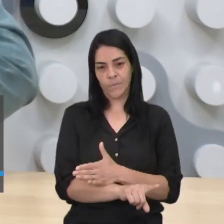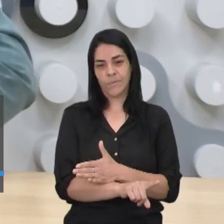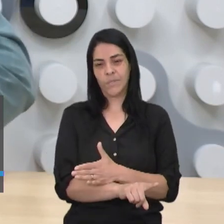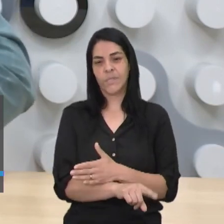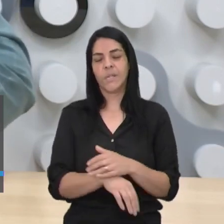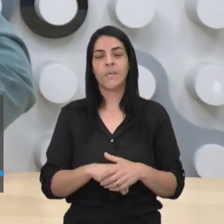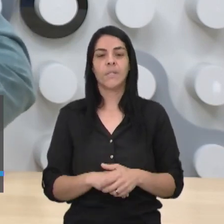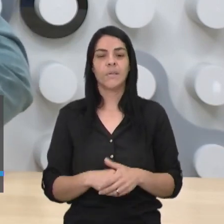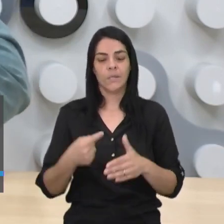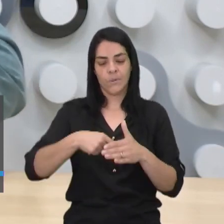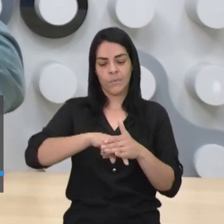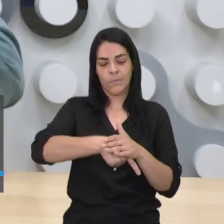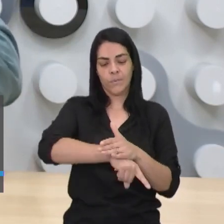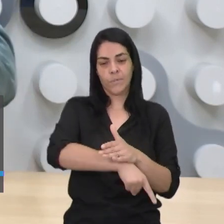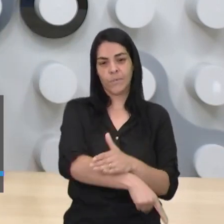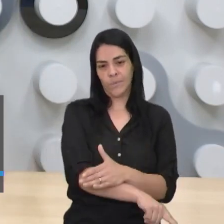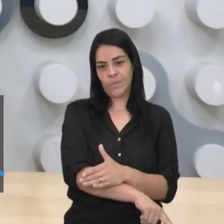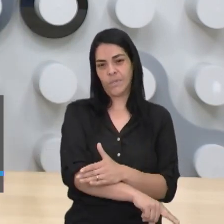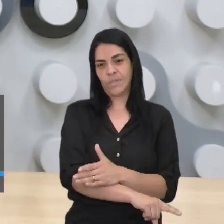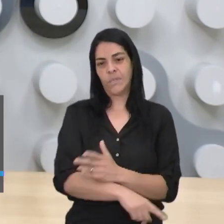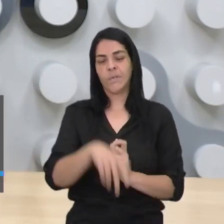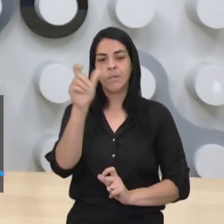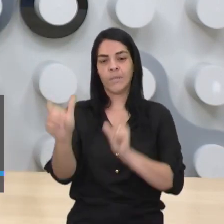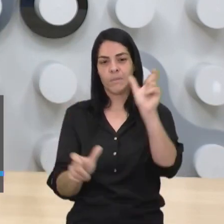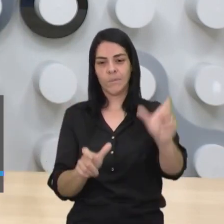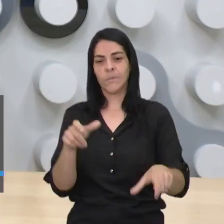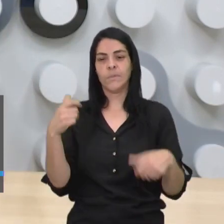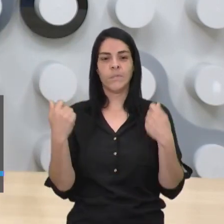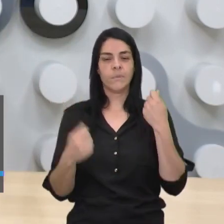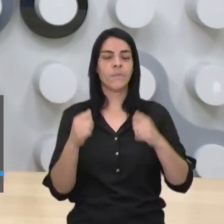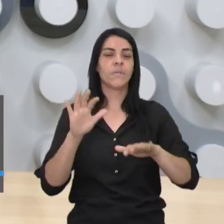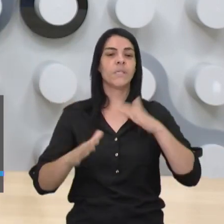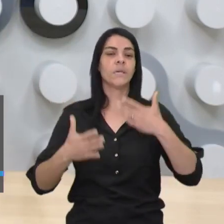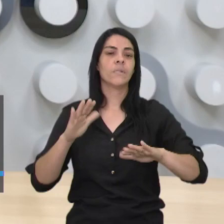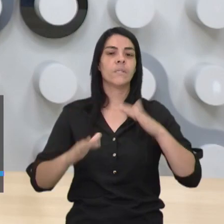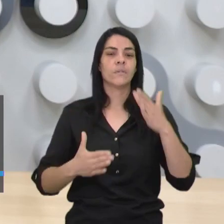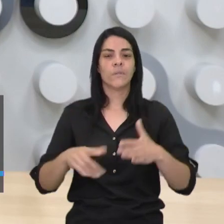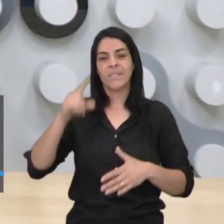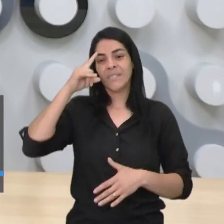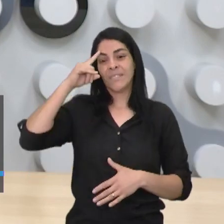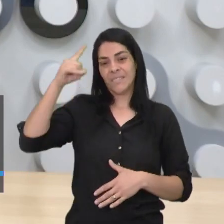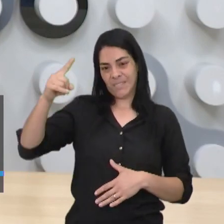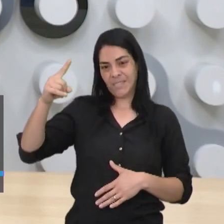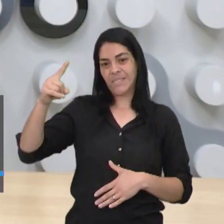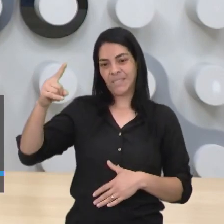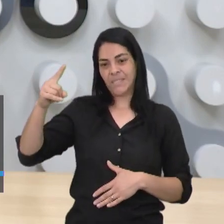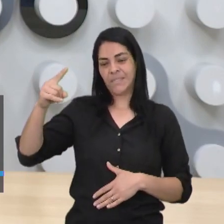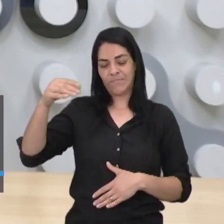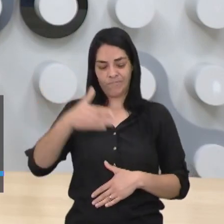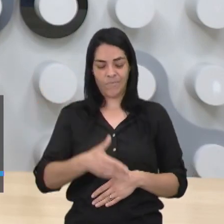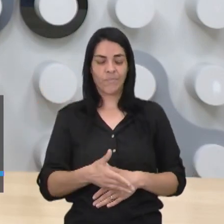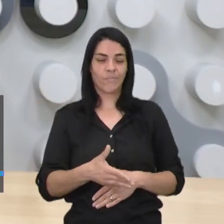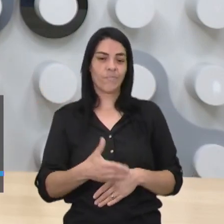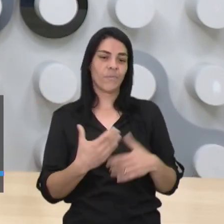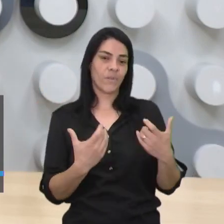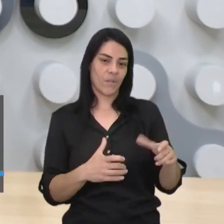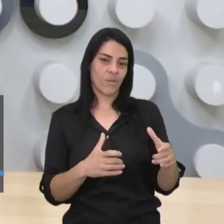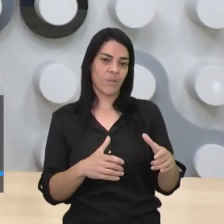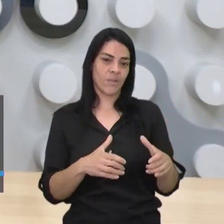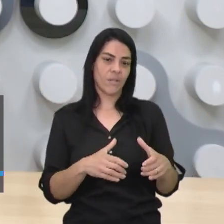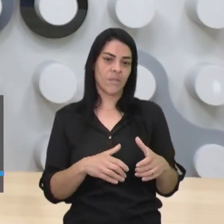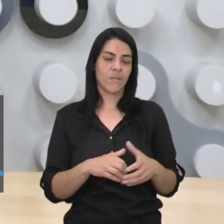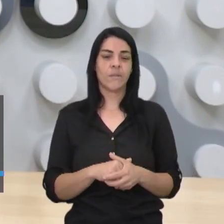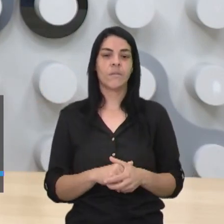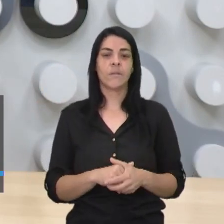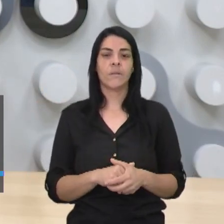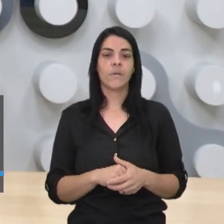muito grande, essas pessoas precisam muitas vezes ficar dias nessas cabines, tá certo? Eu não consegui trazer